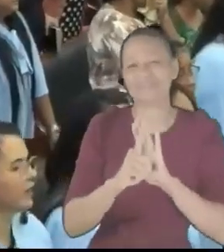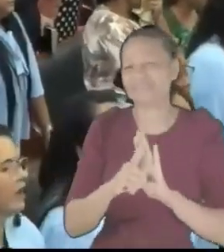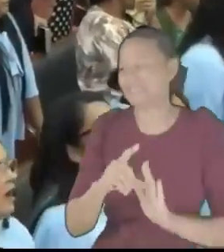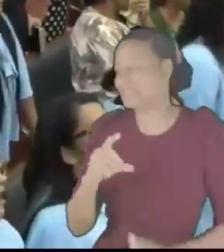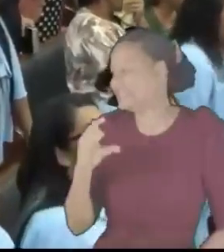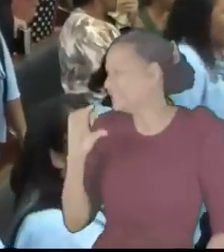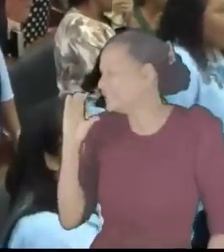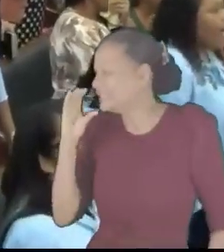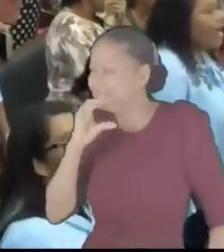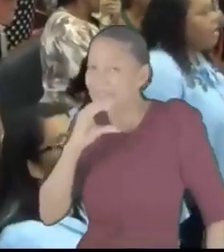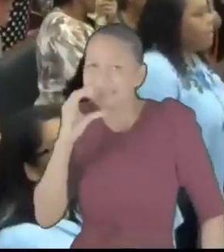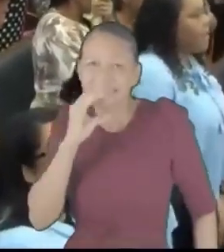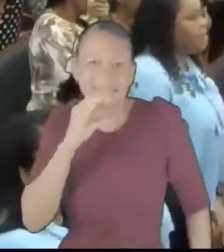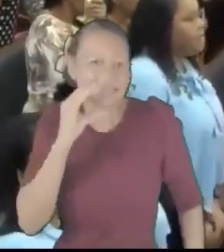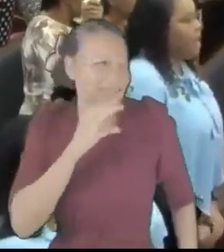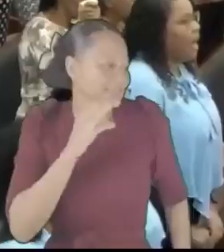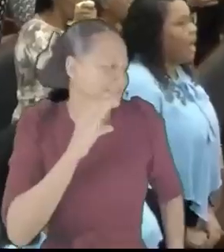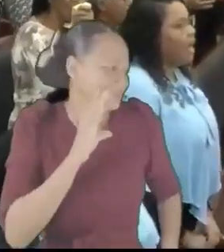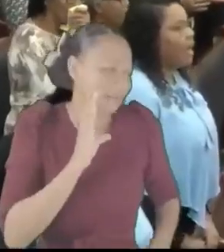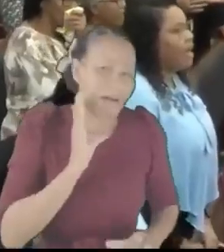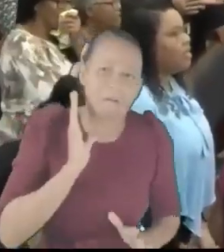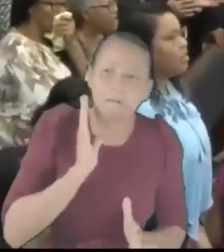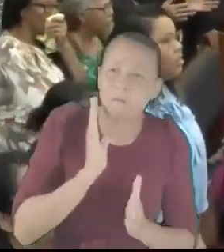Apressado fugir.